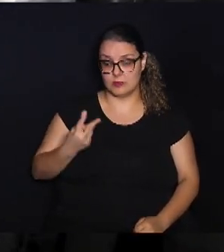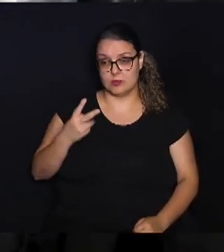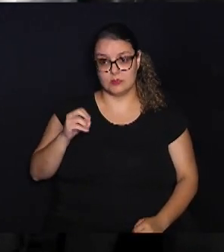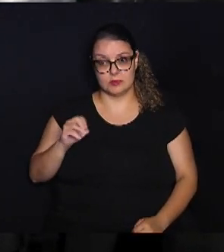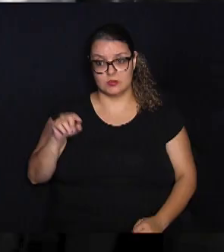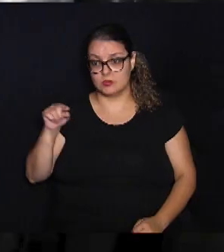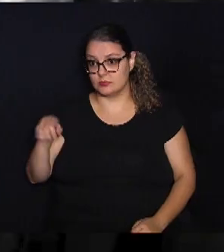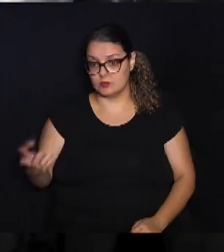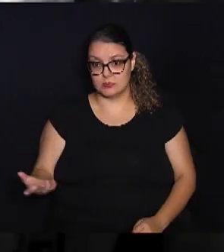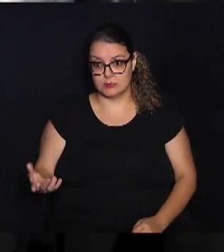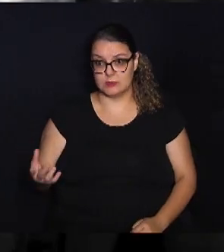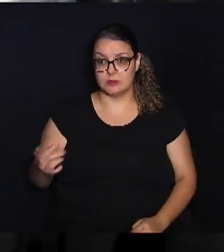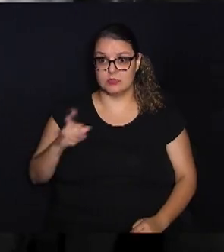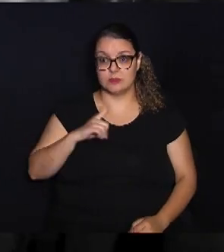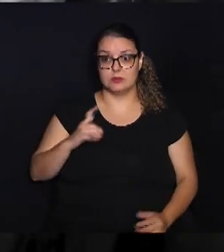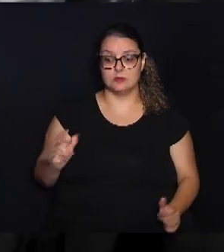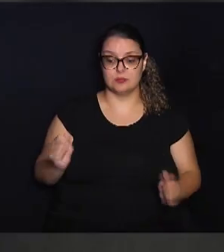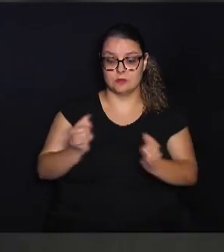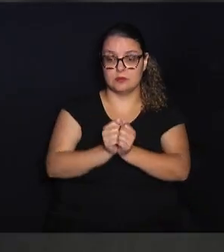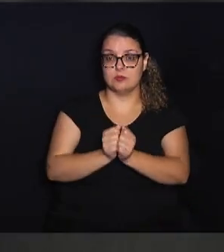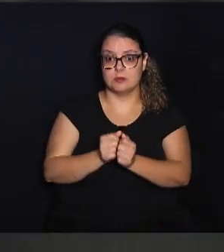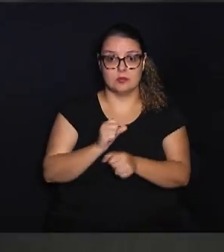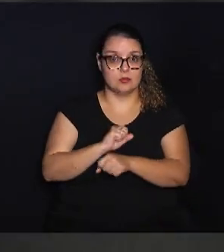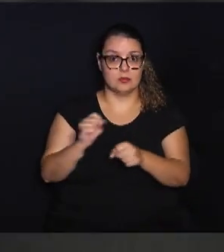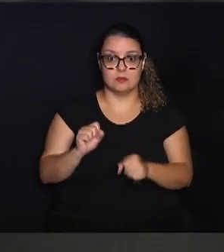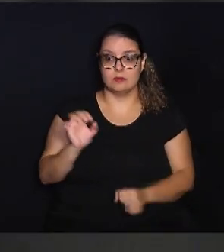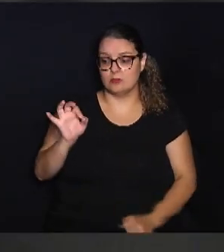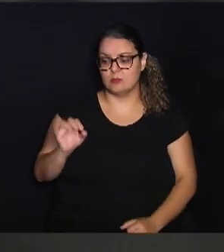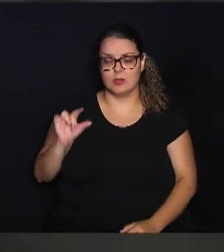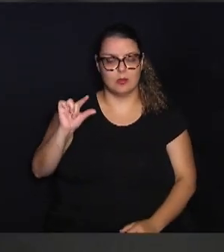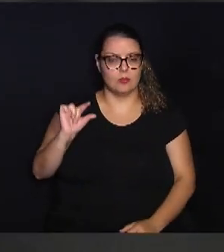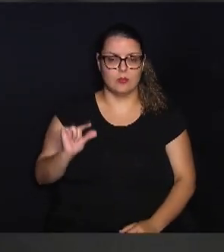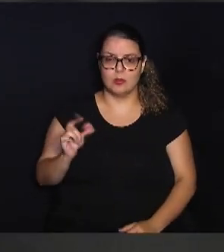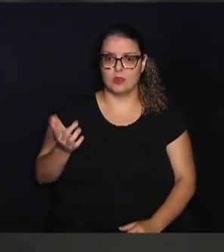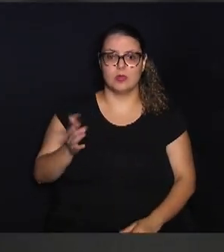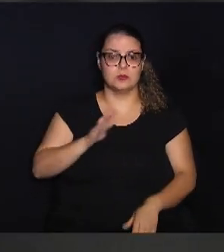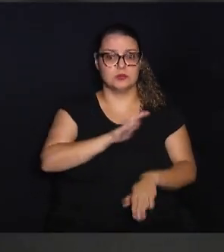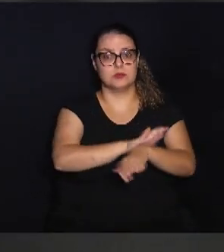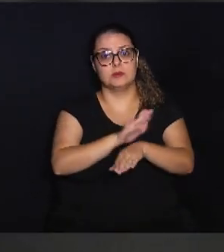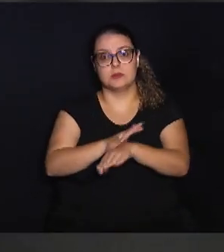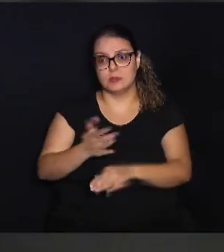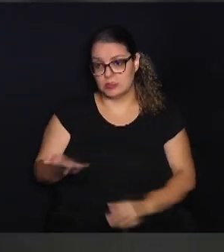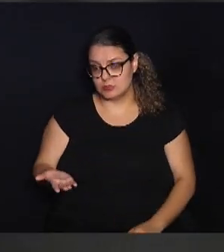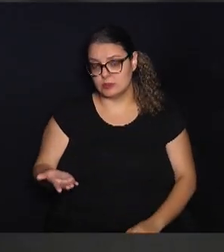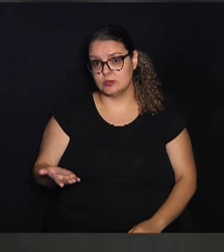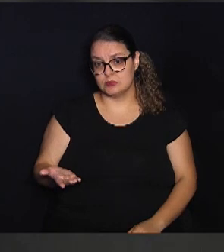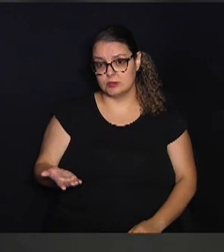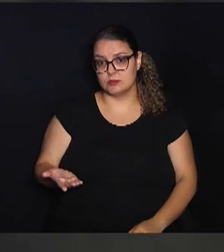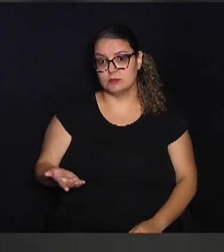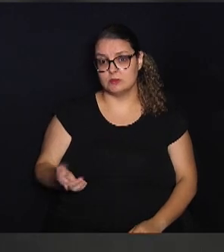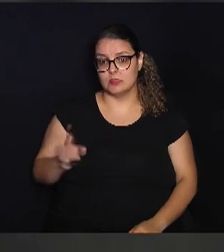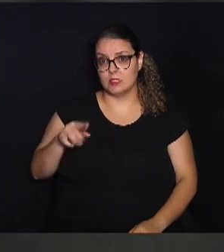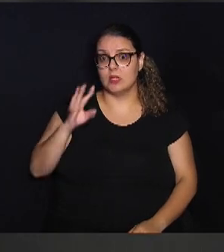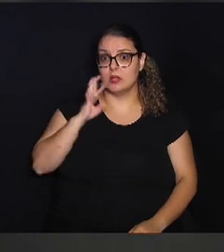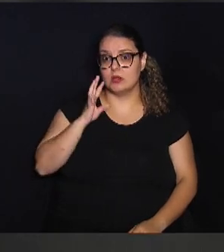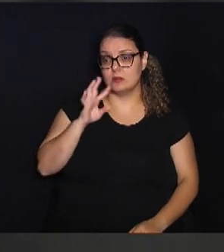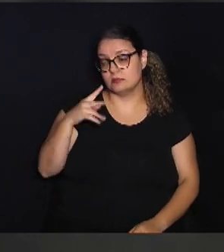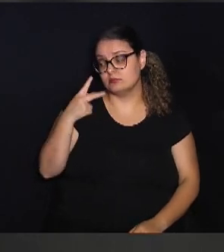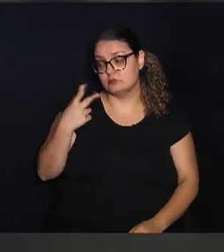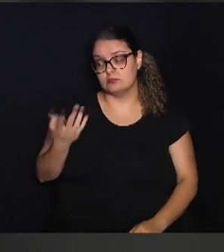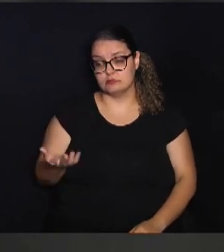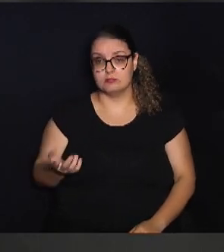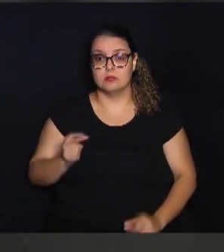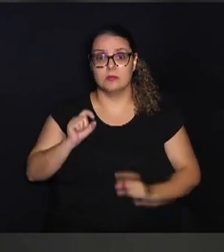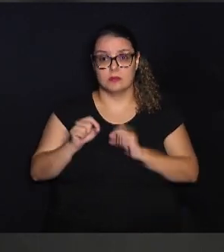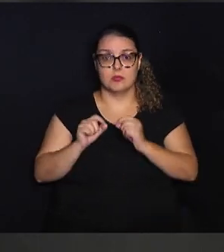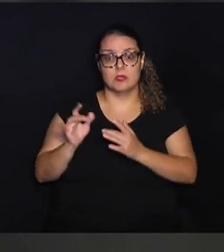essa proximidade, é impossível, você vai atingir uma parcela muito pequena, né? Então, é legal para os vereadores e para quem tem